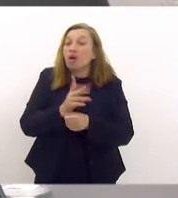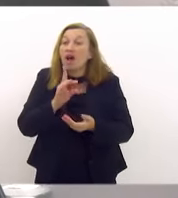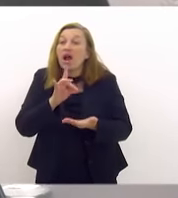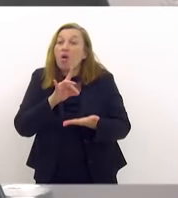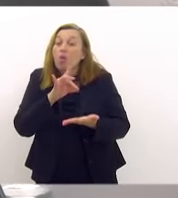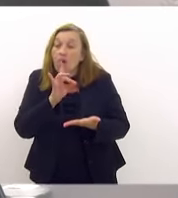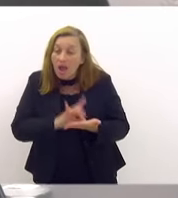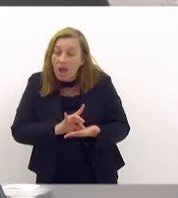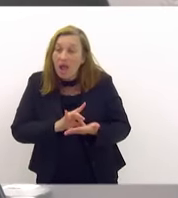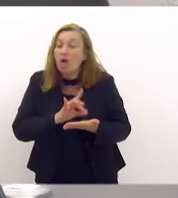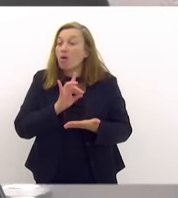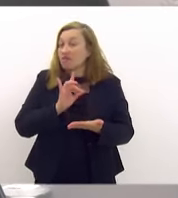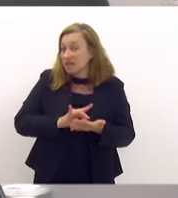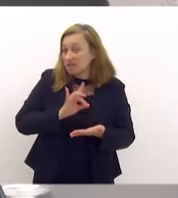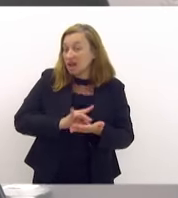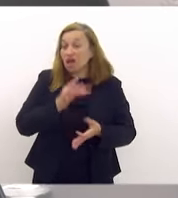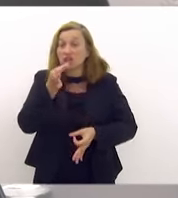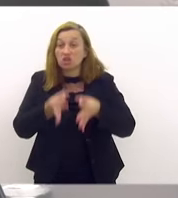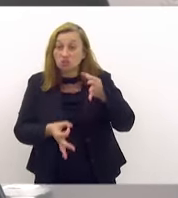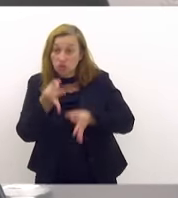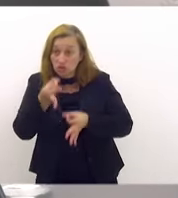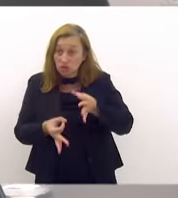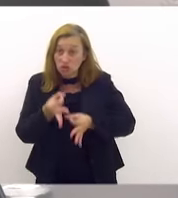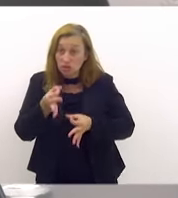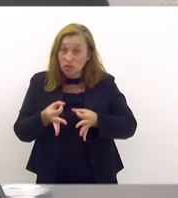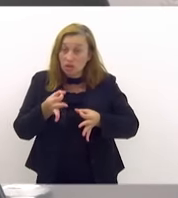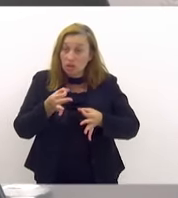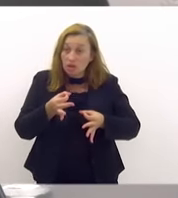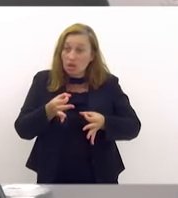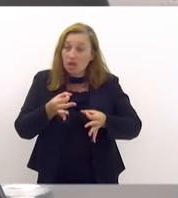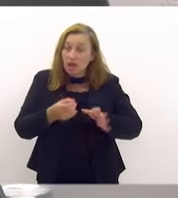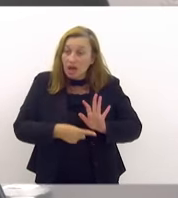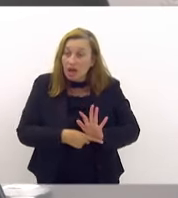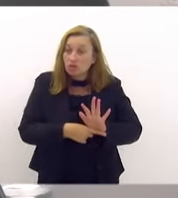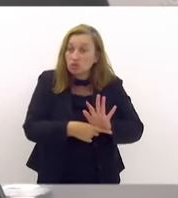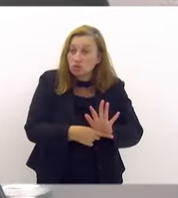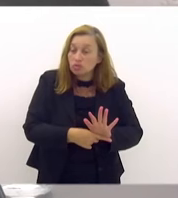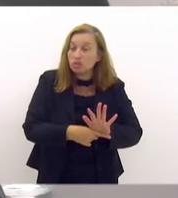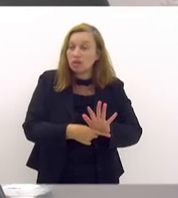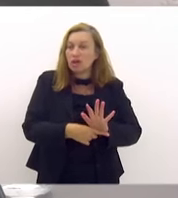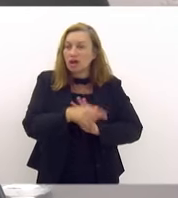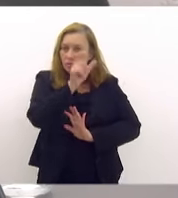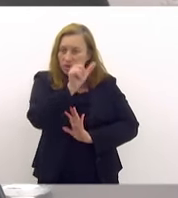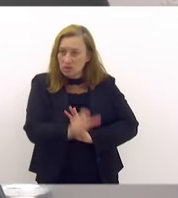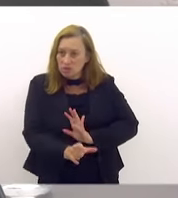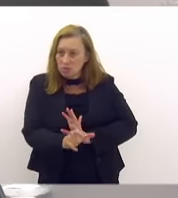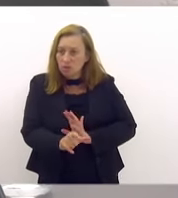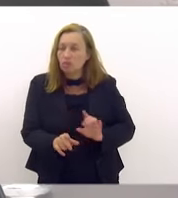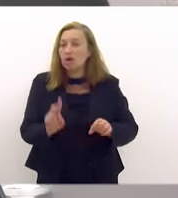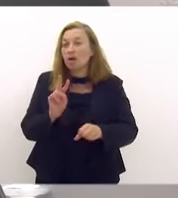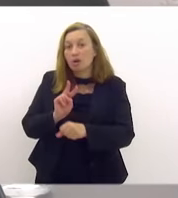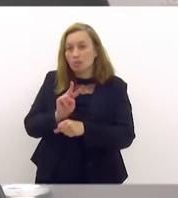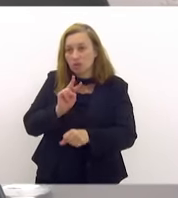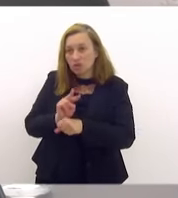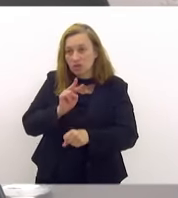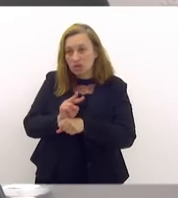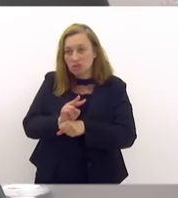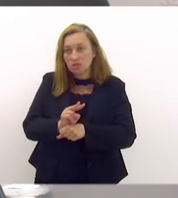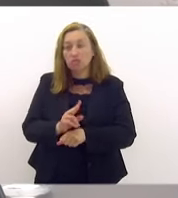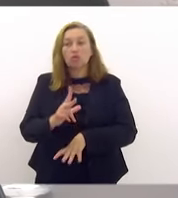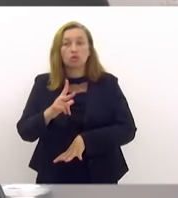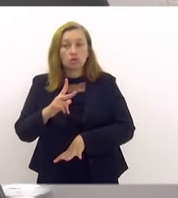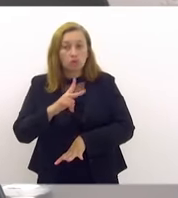realização da Justiça é o Amparo da vítima mas eh a também a proteção do próprio